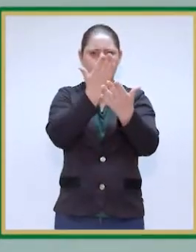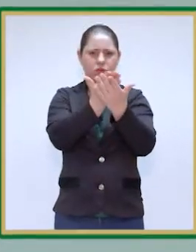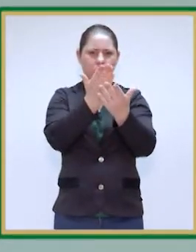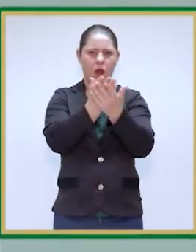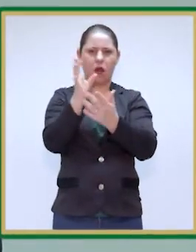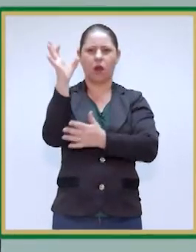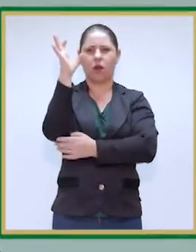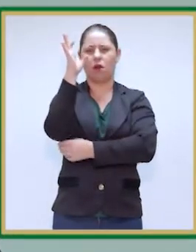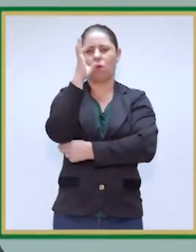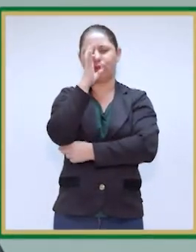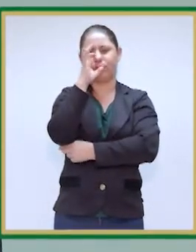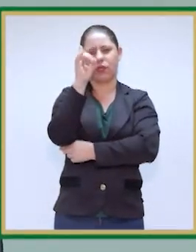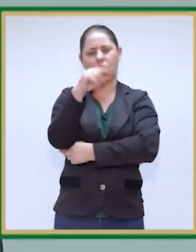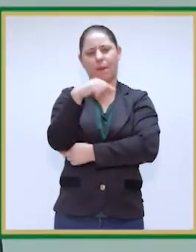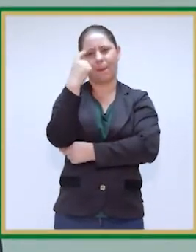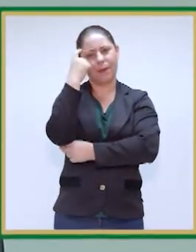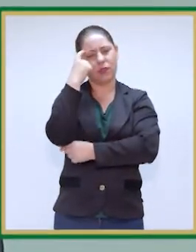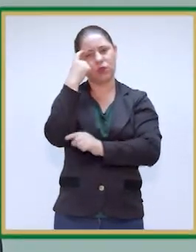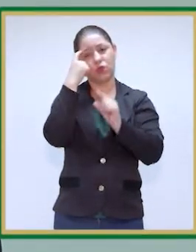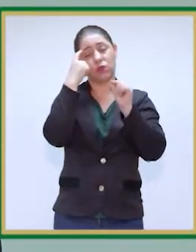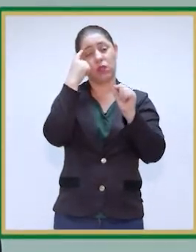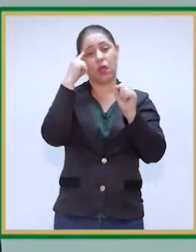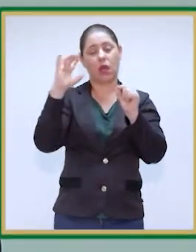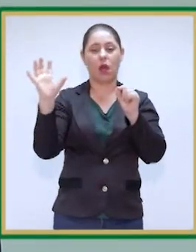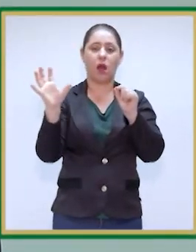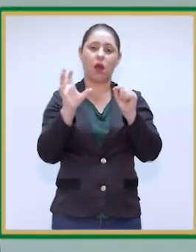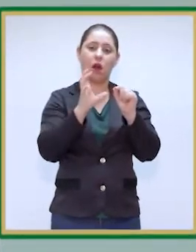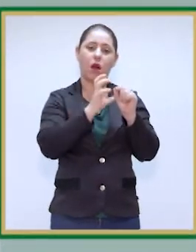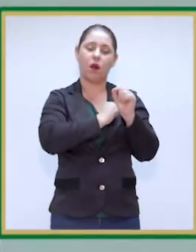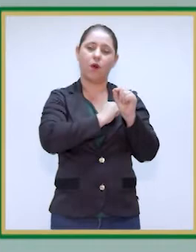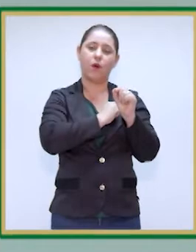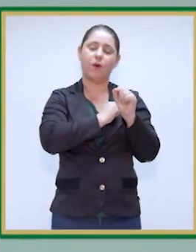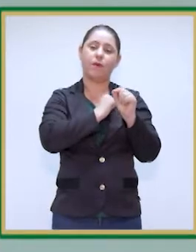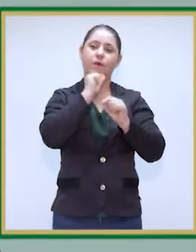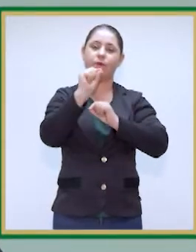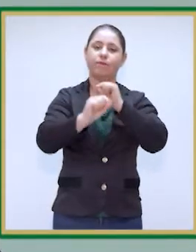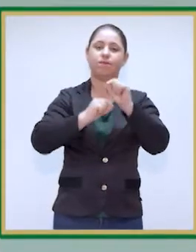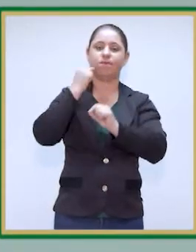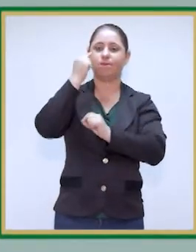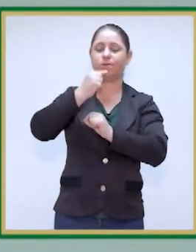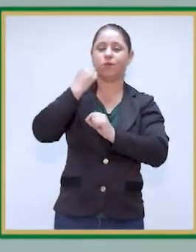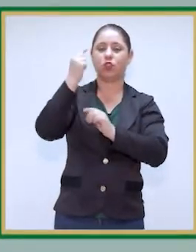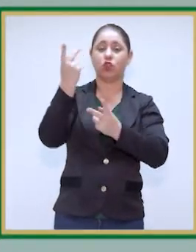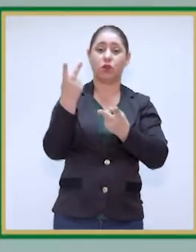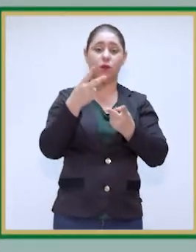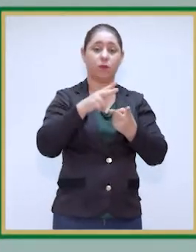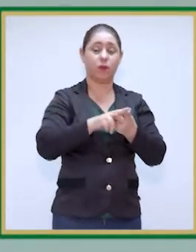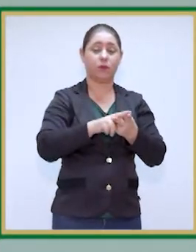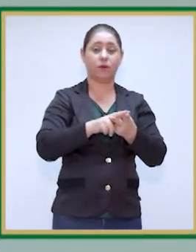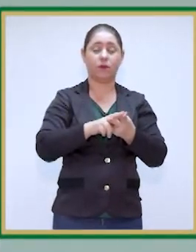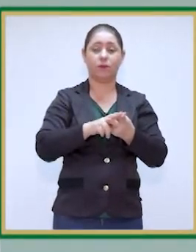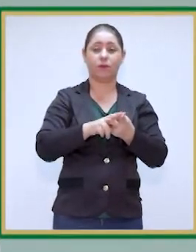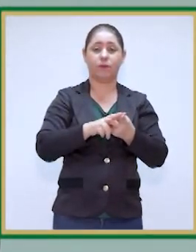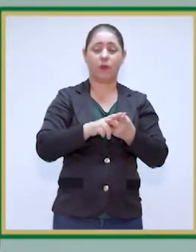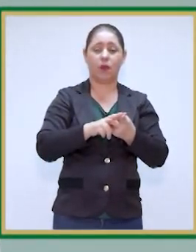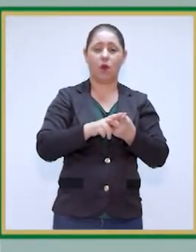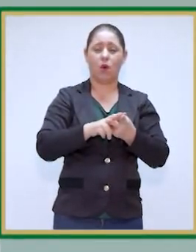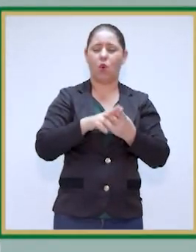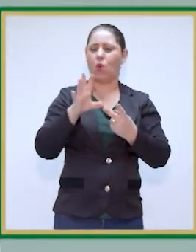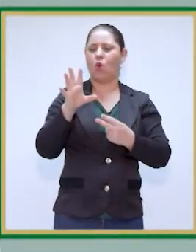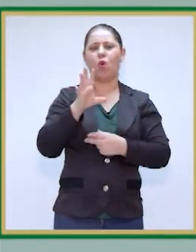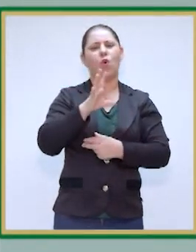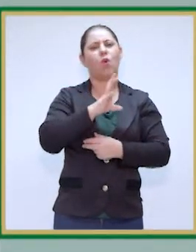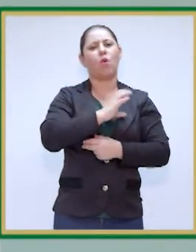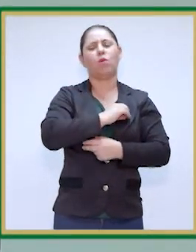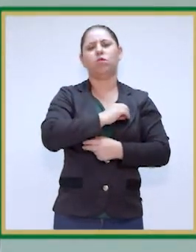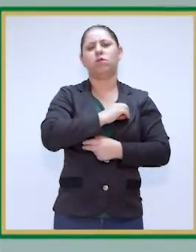das aulas dele, eu acho que esse gosto pelo o direito penal, ou